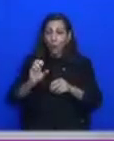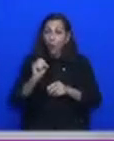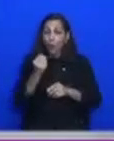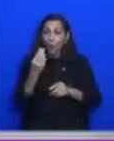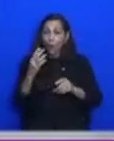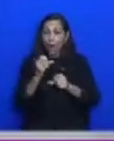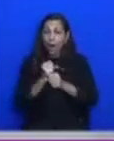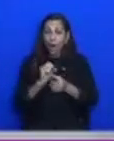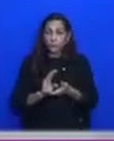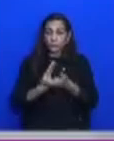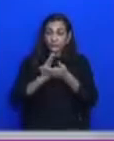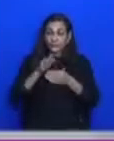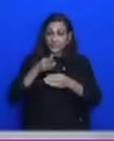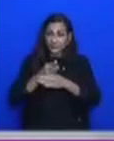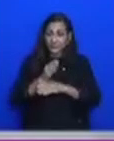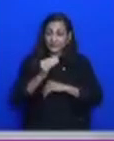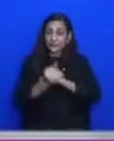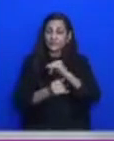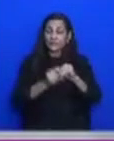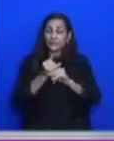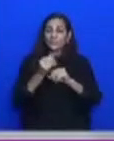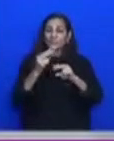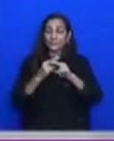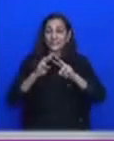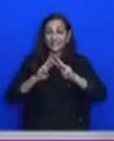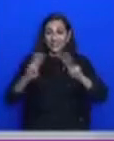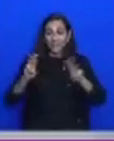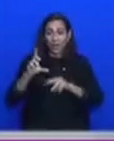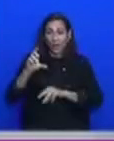prêmio está acumulado acessando a página da Caixa.